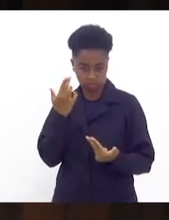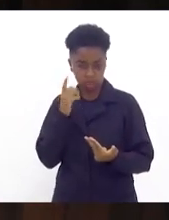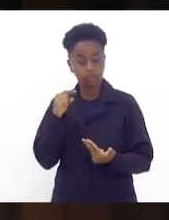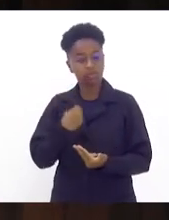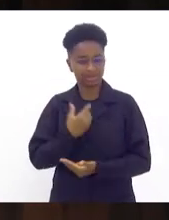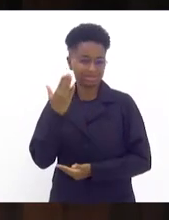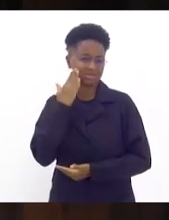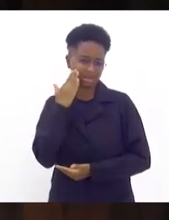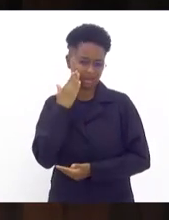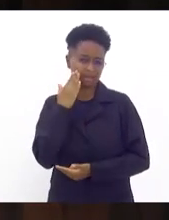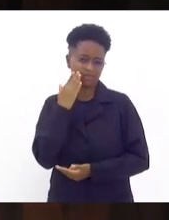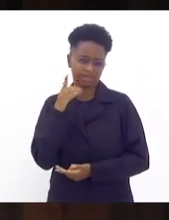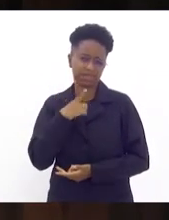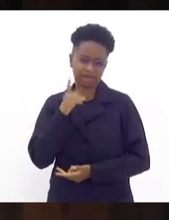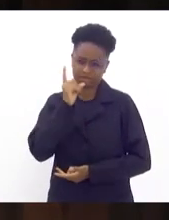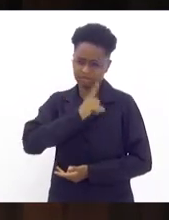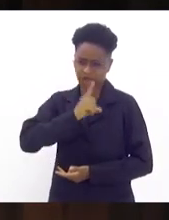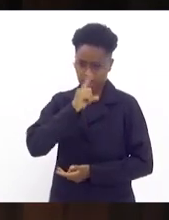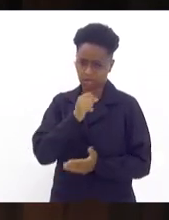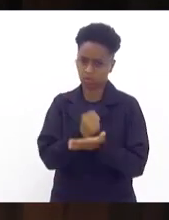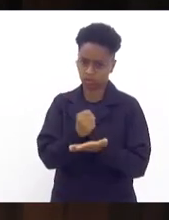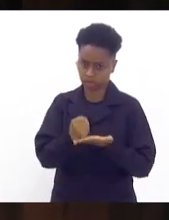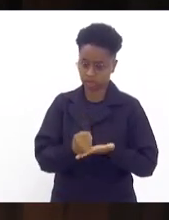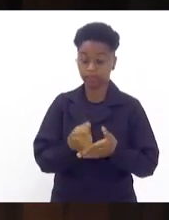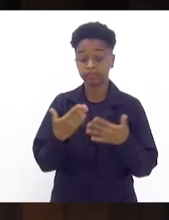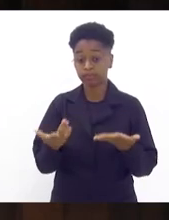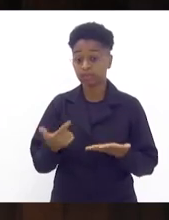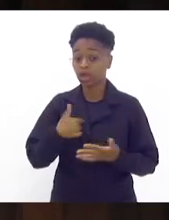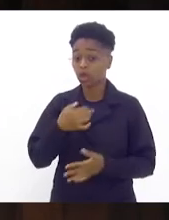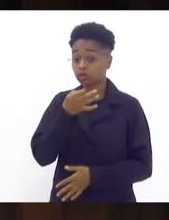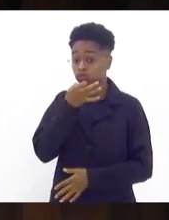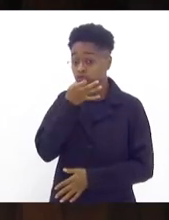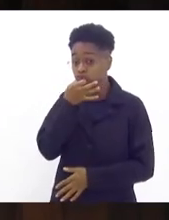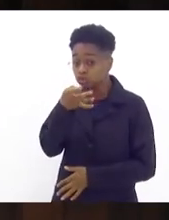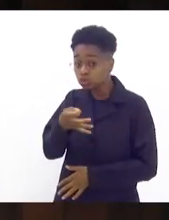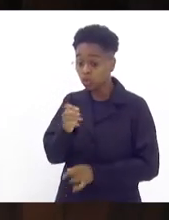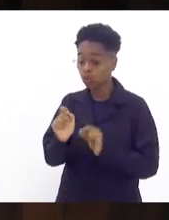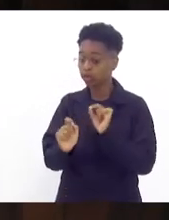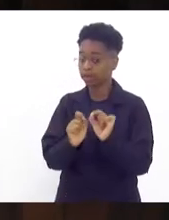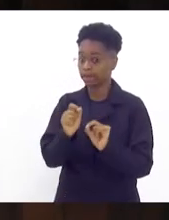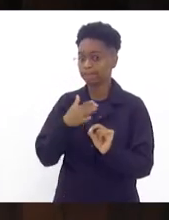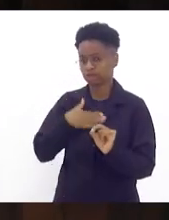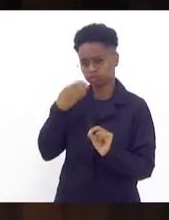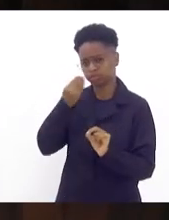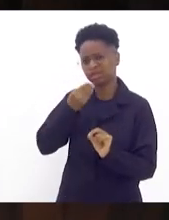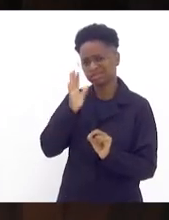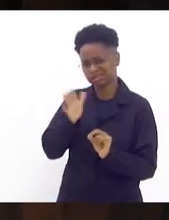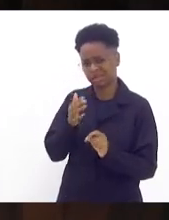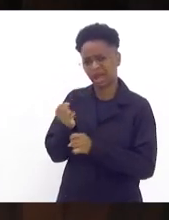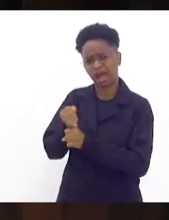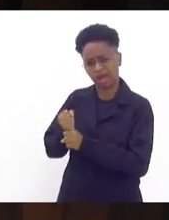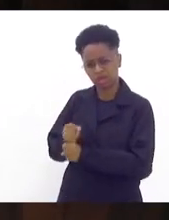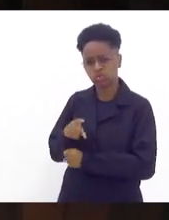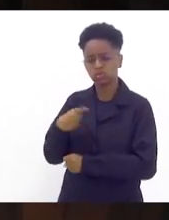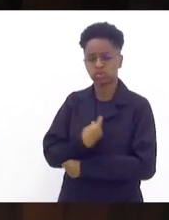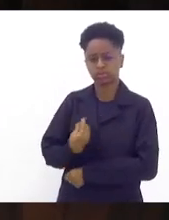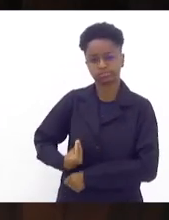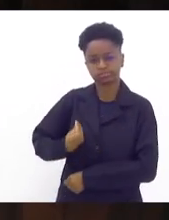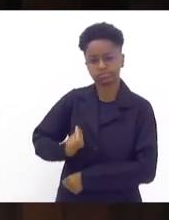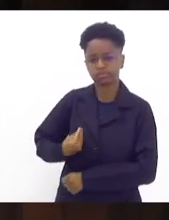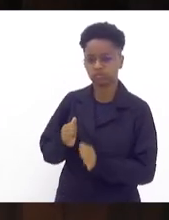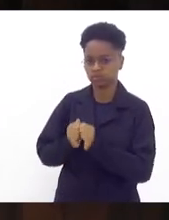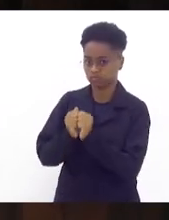muita irregularidade nesses contratos. Então, o que eu vou sugerir, pela experiência que tem, pelo tempo que nós convivemos aqui na